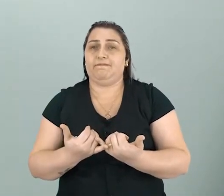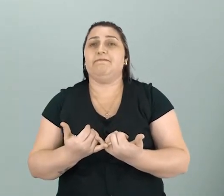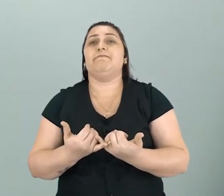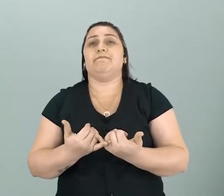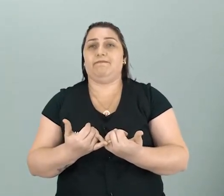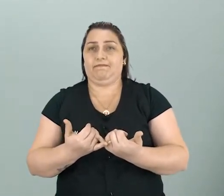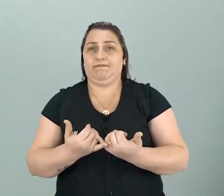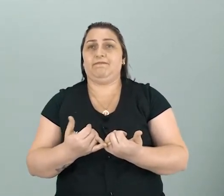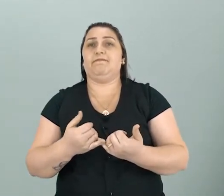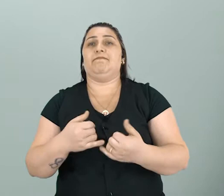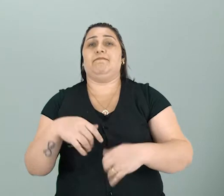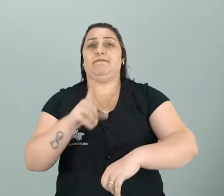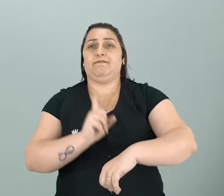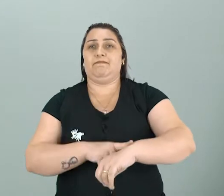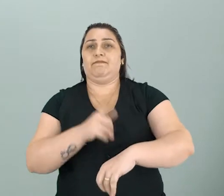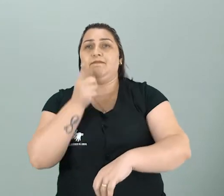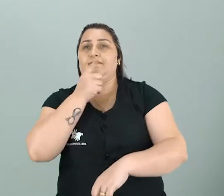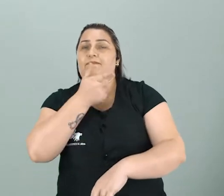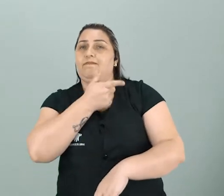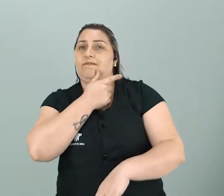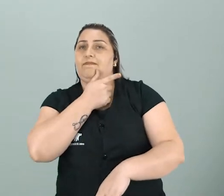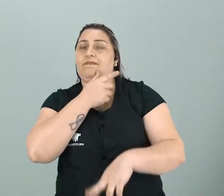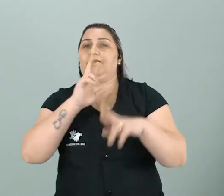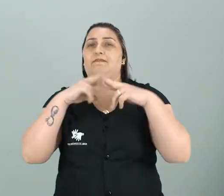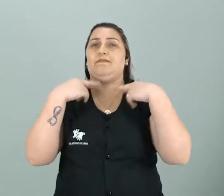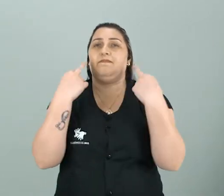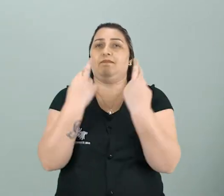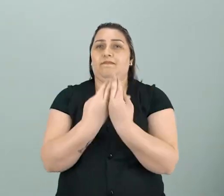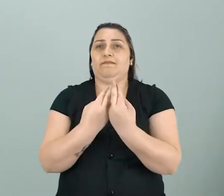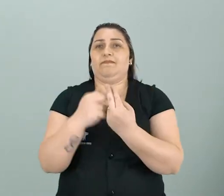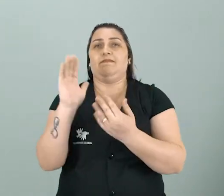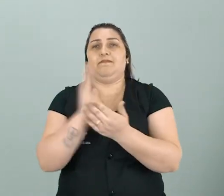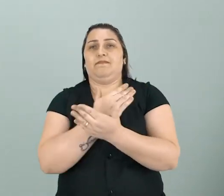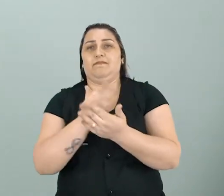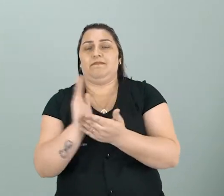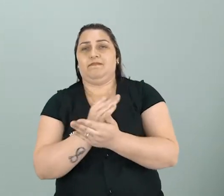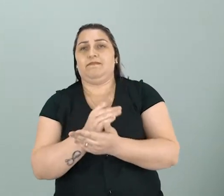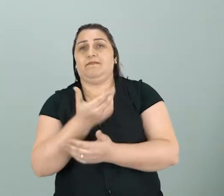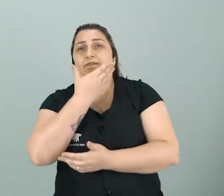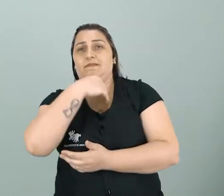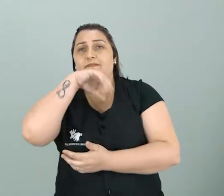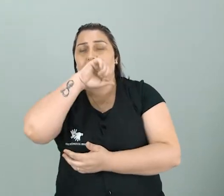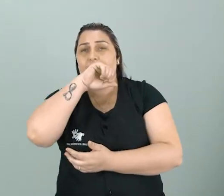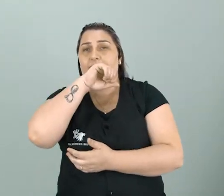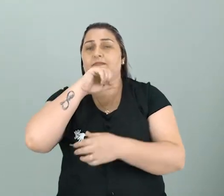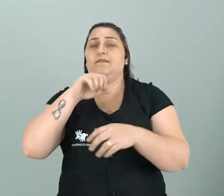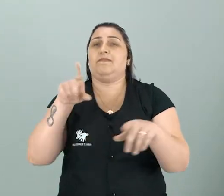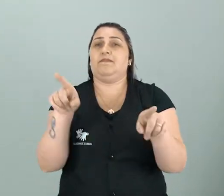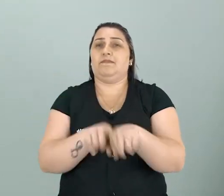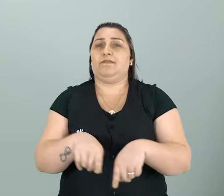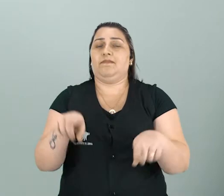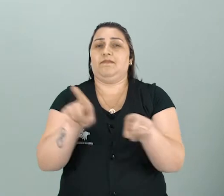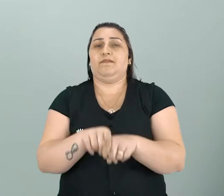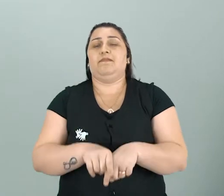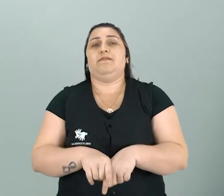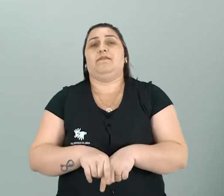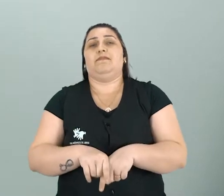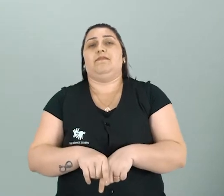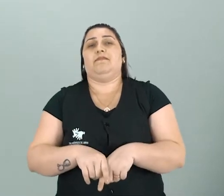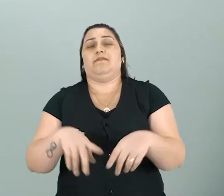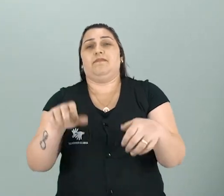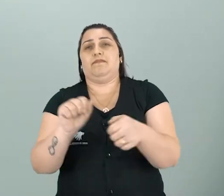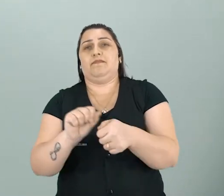para realizar brincadeiras na hora do recreio realizar alguma reunião serve também